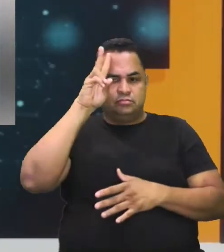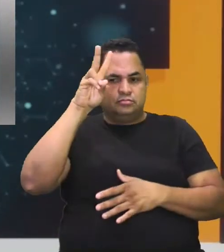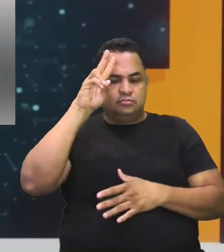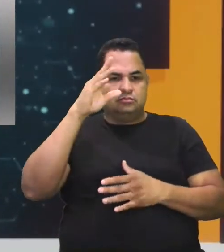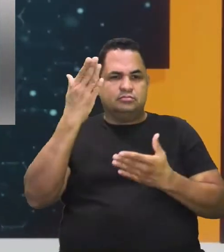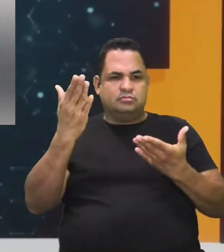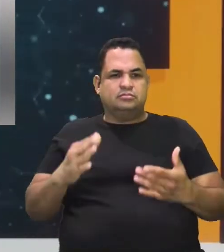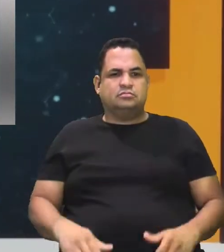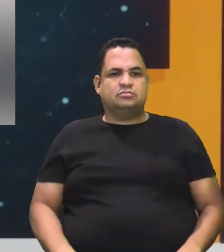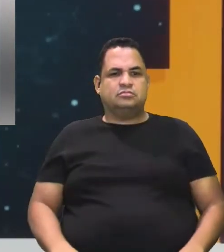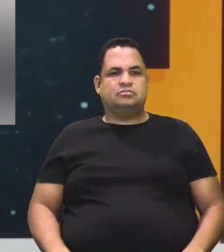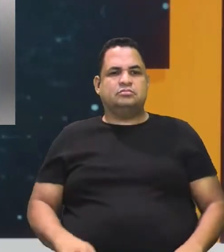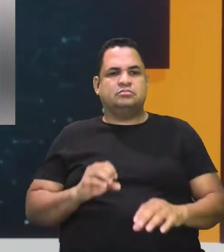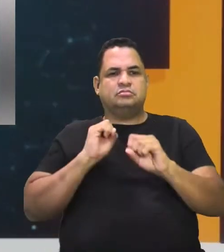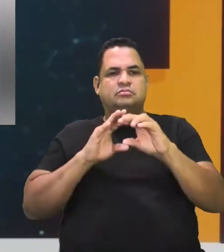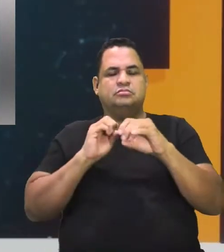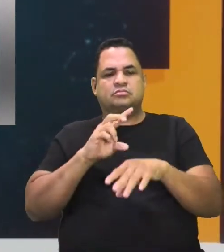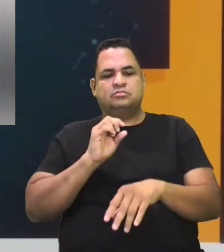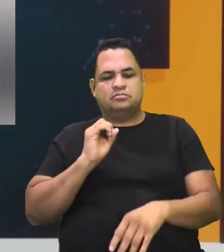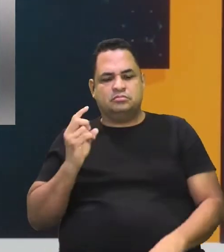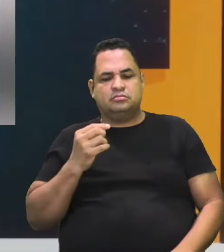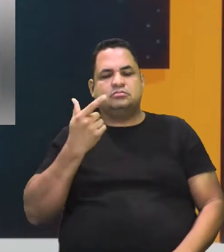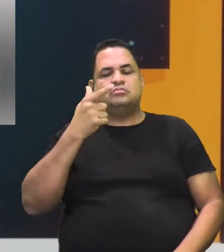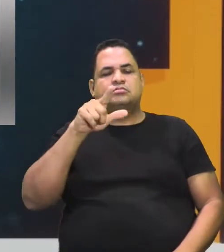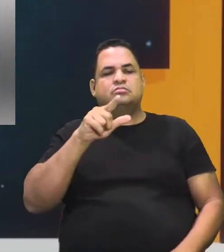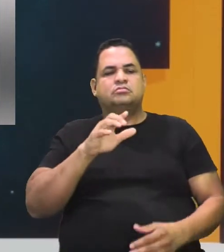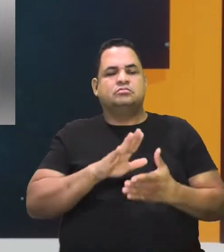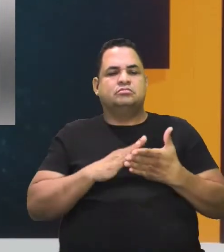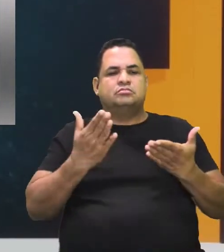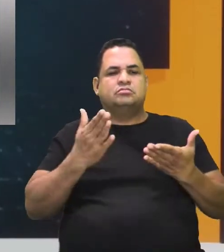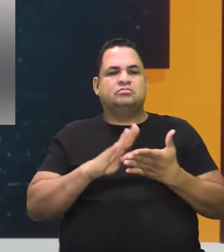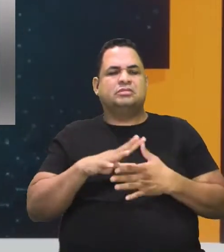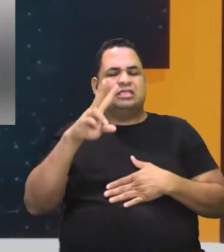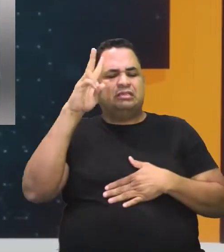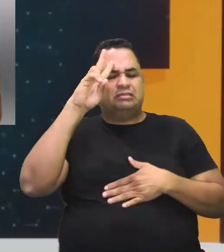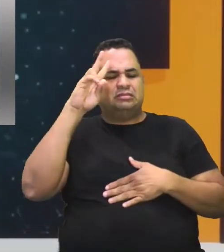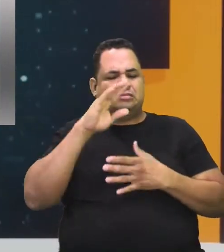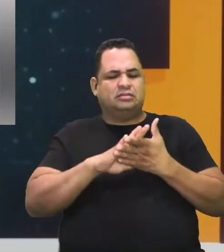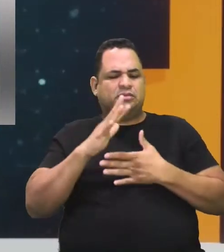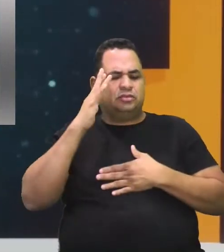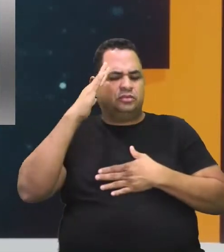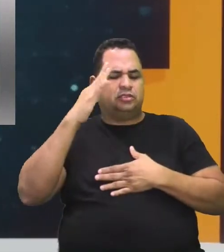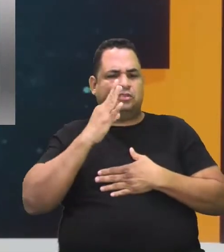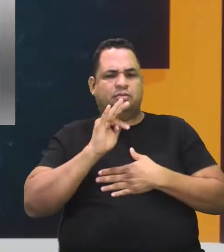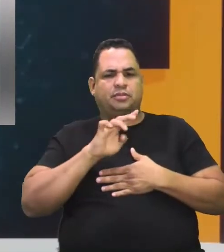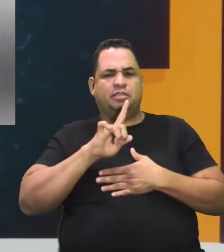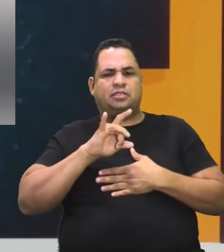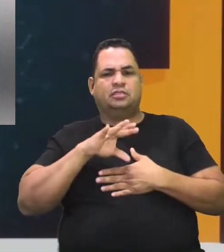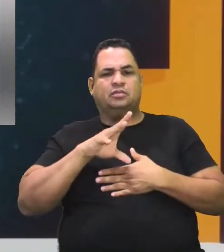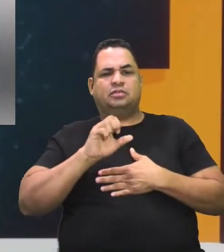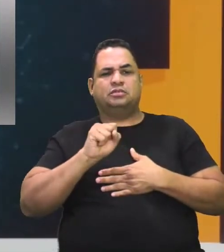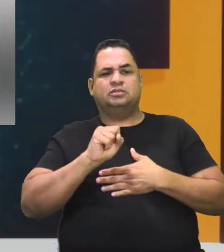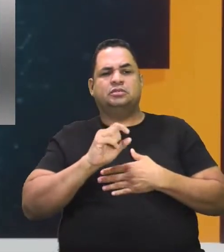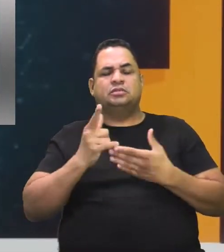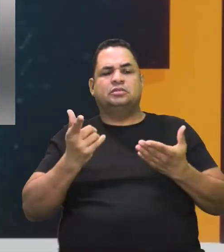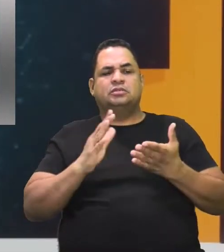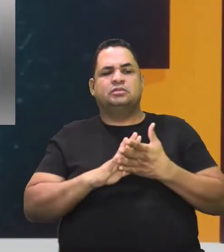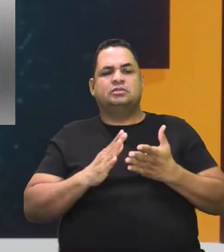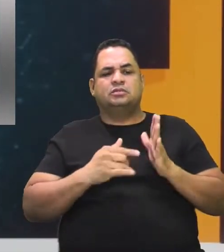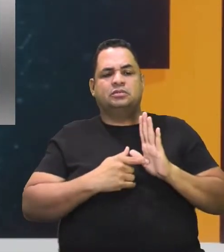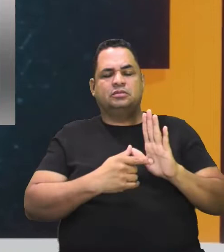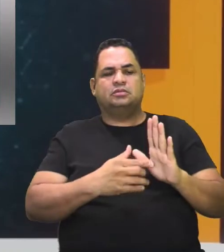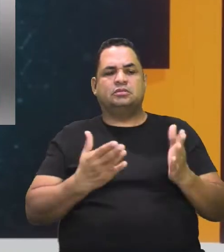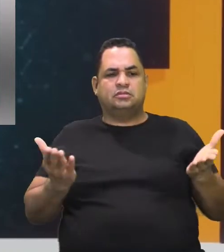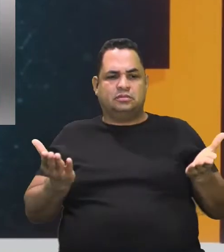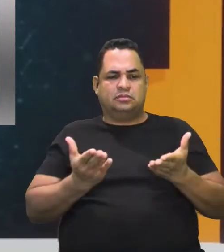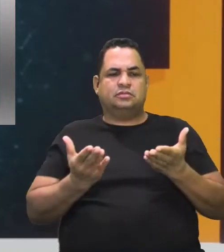já lembrando, né, ensinando novamente. Então, eu não lembro desse teorema de Pitágoras, professores, Então meu Deus vamos do céu. lembrar. Então a gente traz aqui